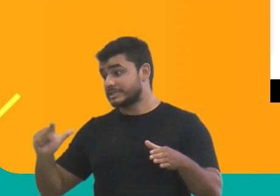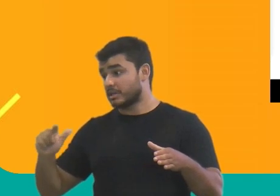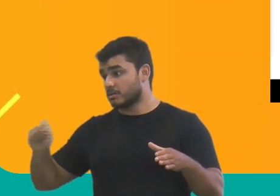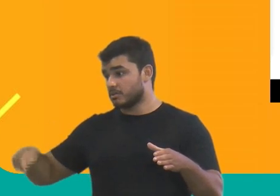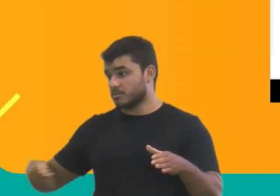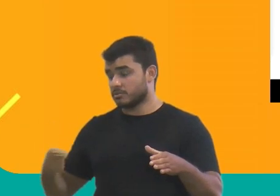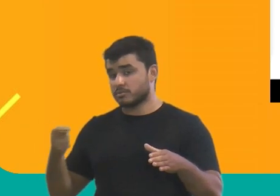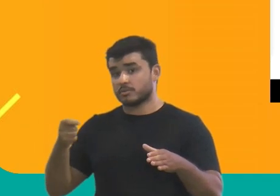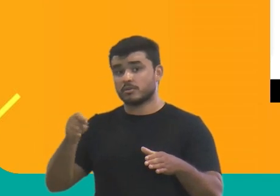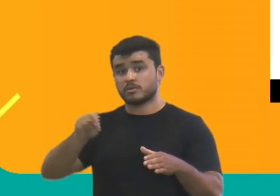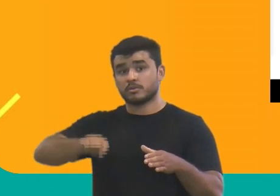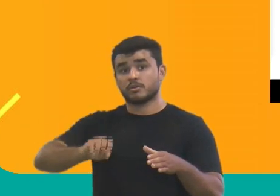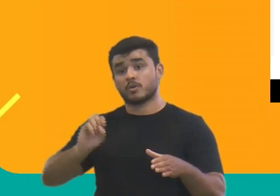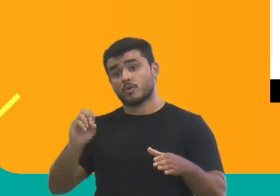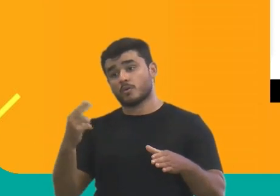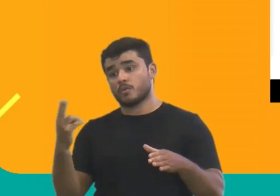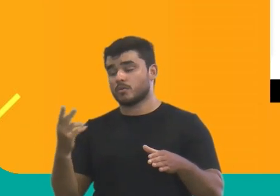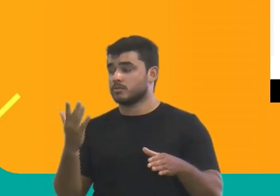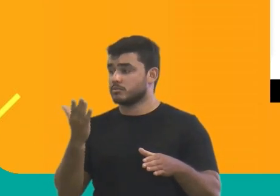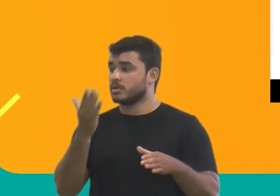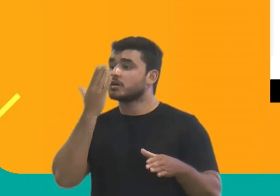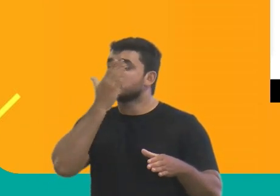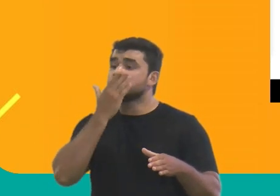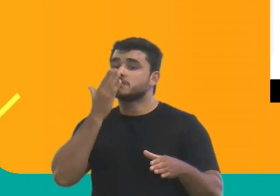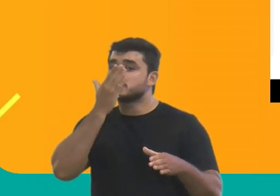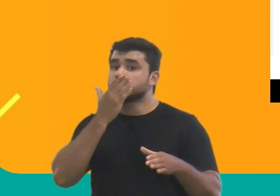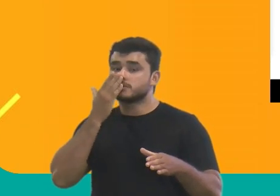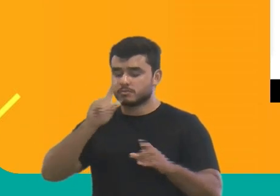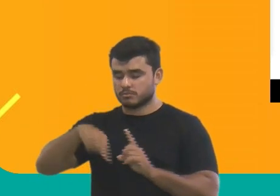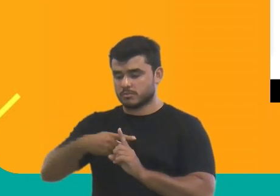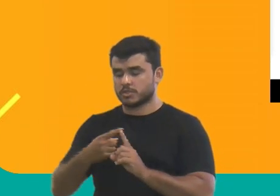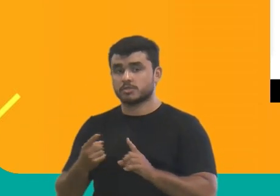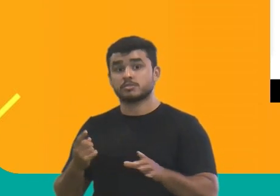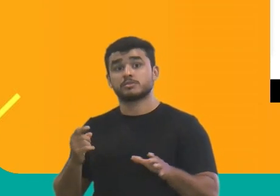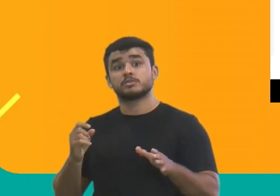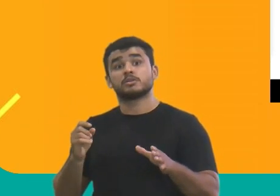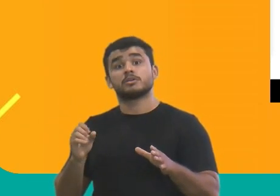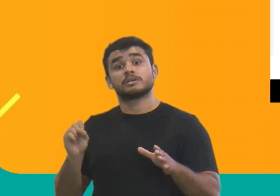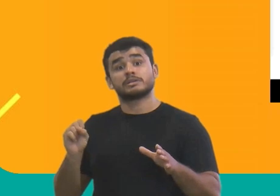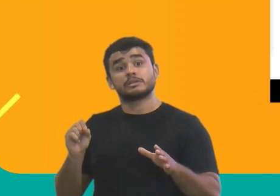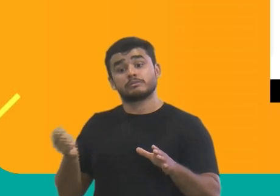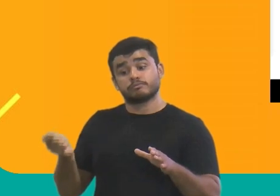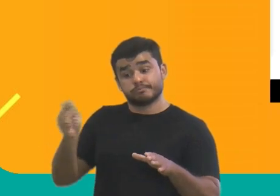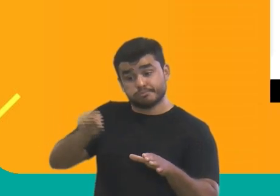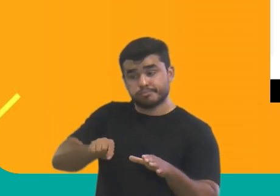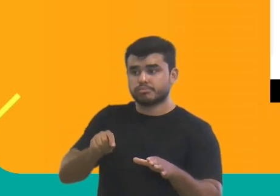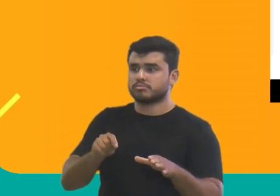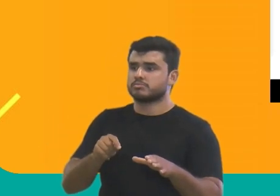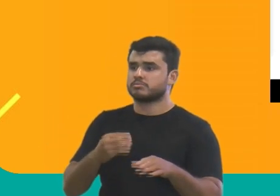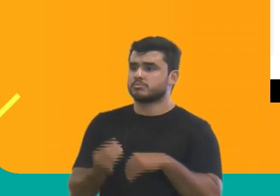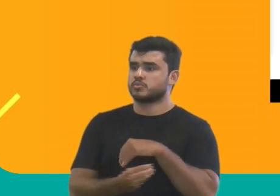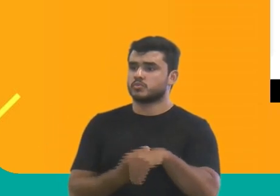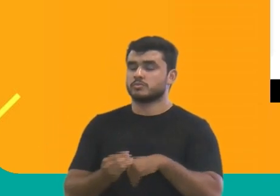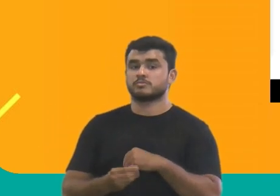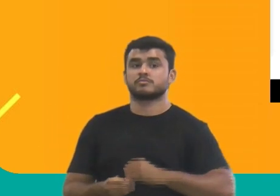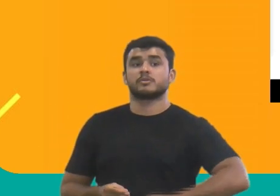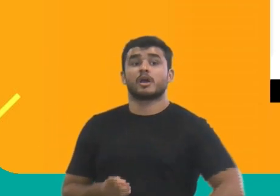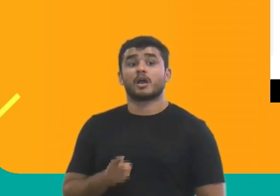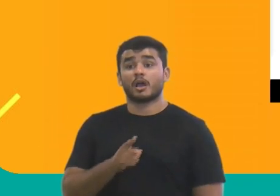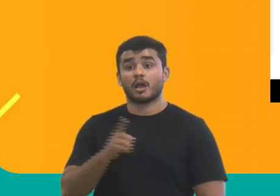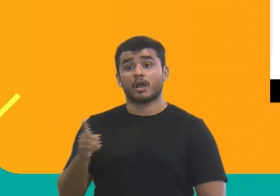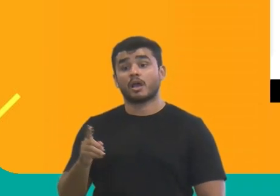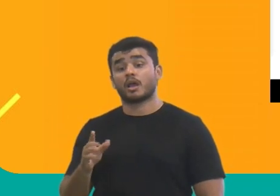de açúcar, 20 gramas e uma colher de sal, 3,5 gramas. Medidas que também estão fixadas em